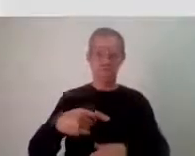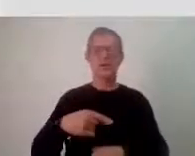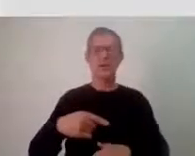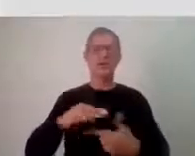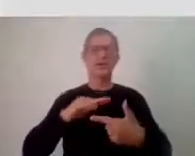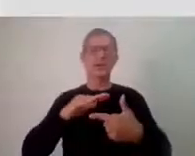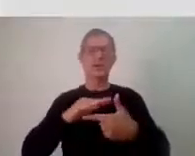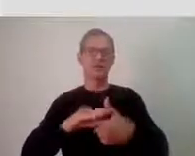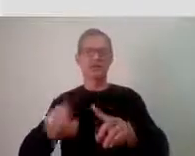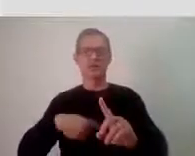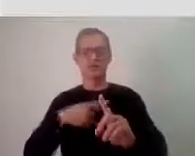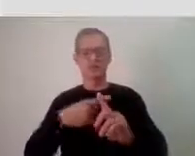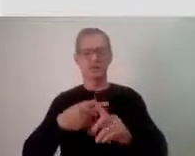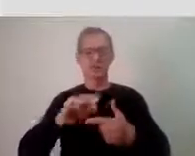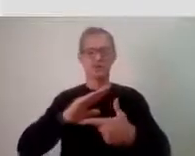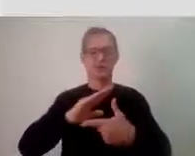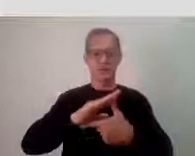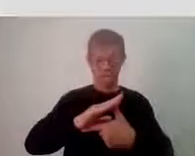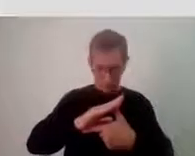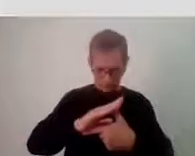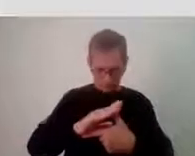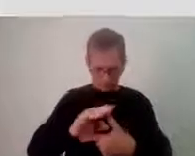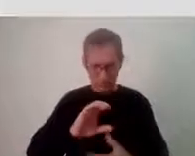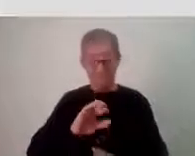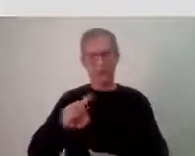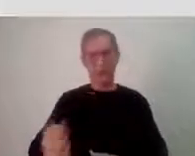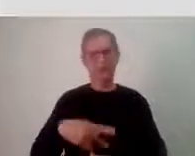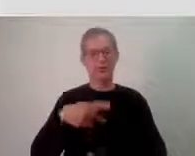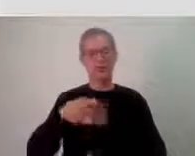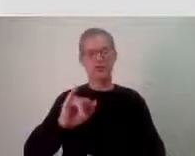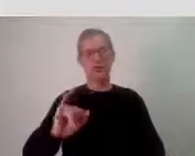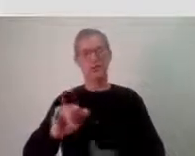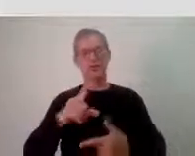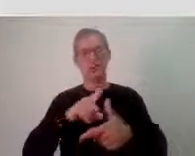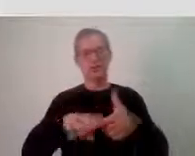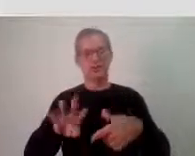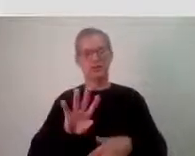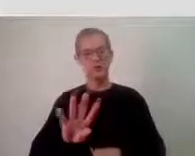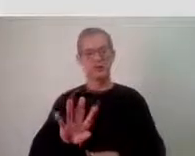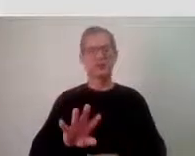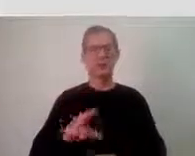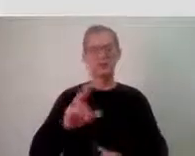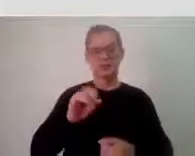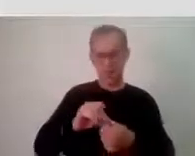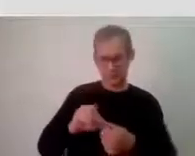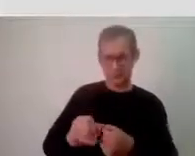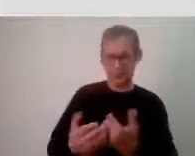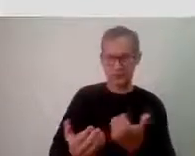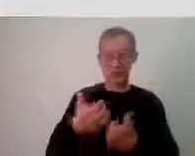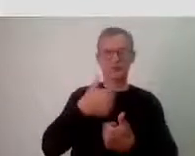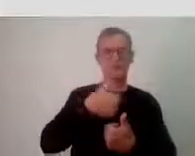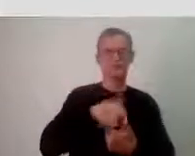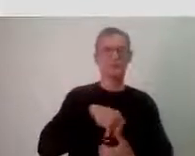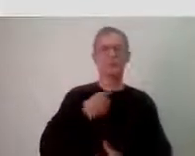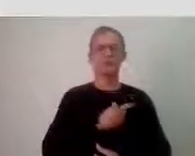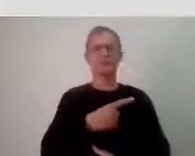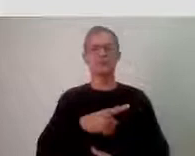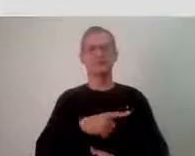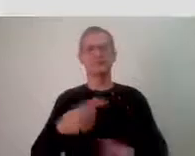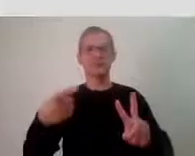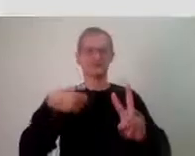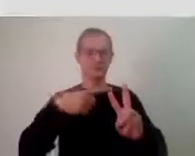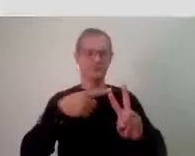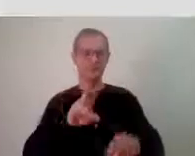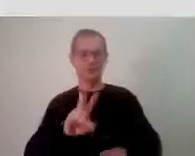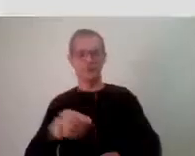seno mais cosseno. De 0 a π sobre 4. Fazendo as substituições, nós vamos ter raiz